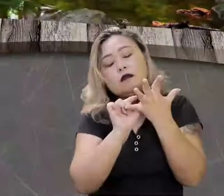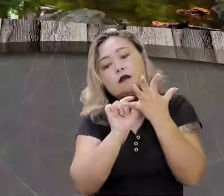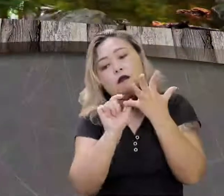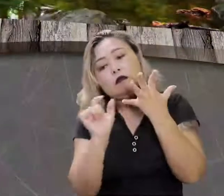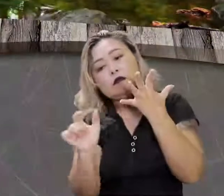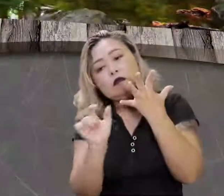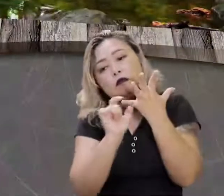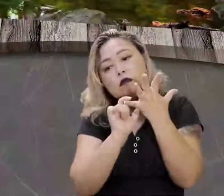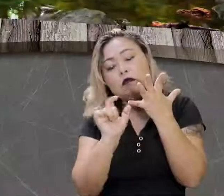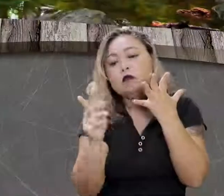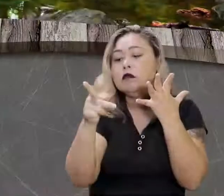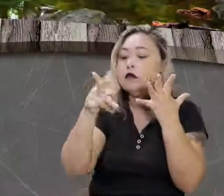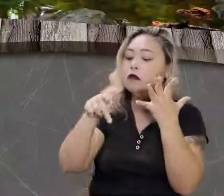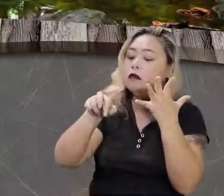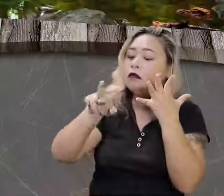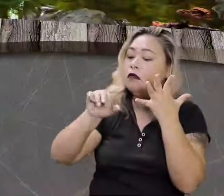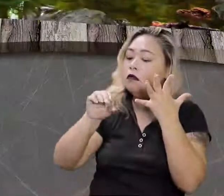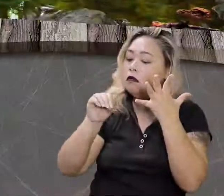os